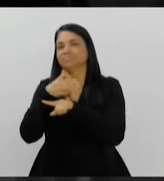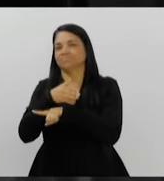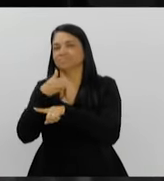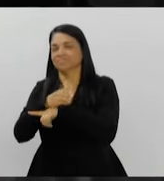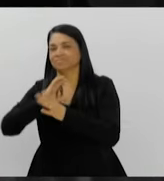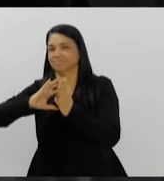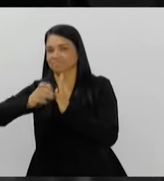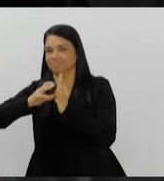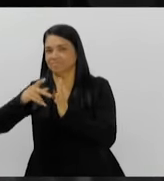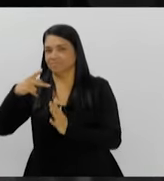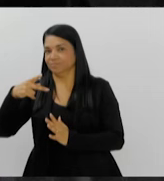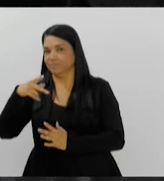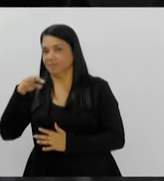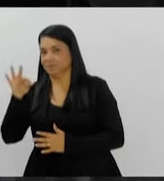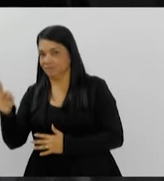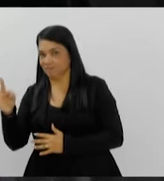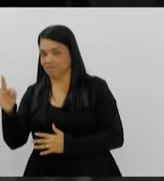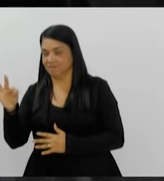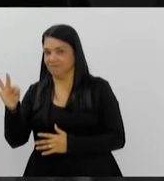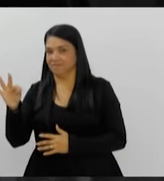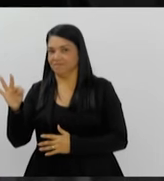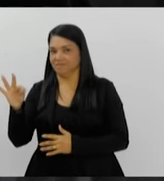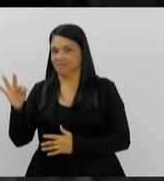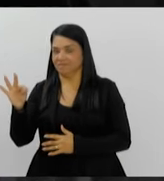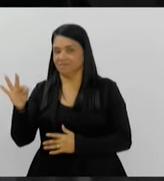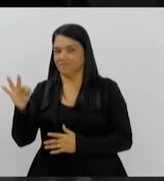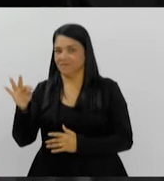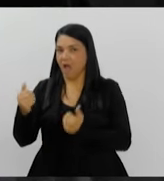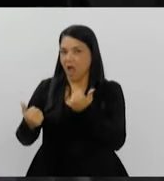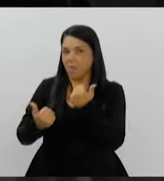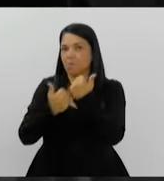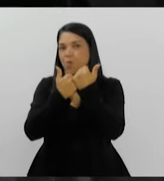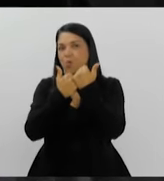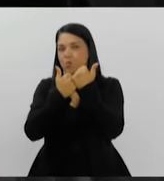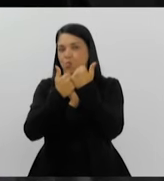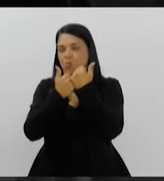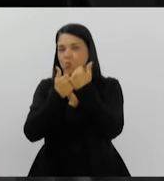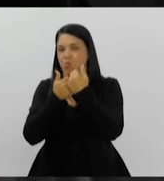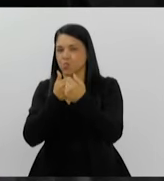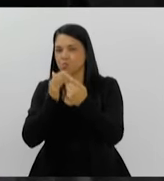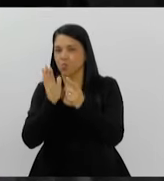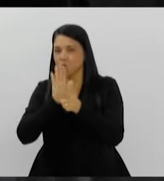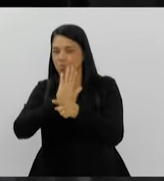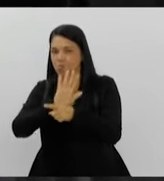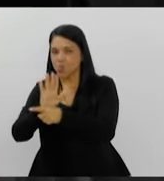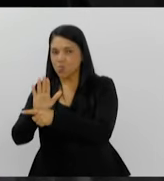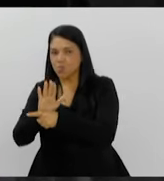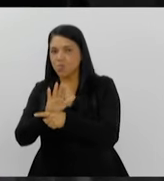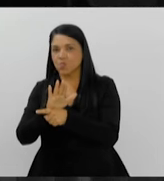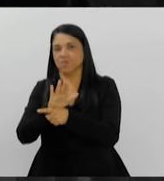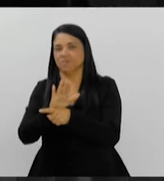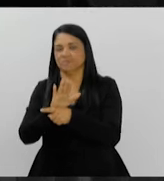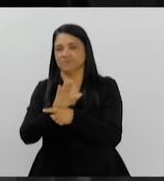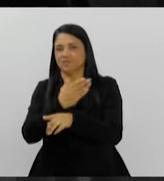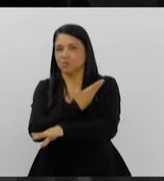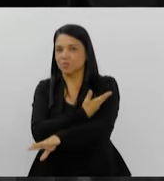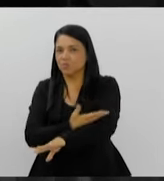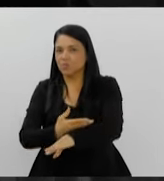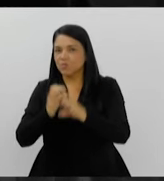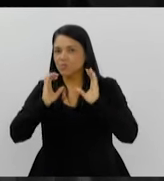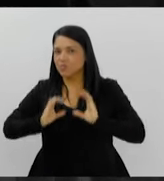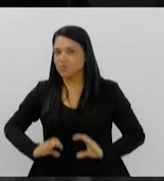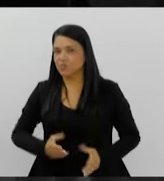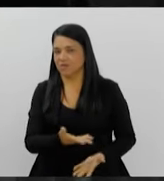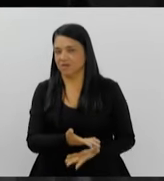dos trabalhadores dando retaguarda para esse tipo de Conduta E olha que tem